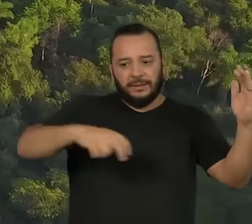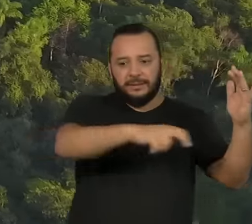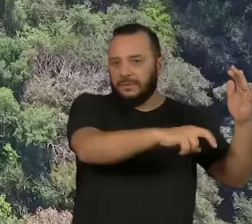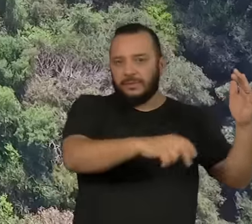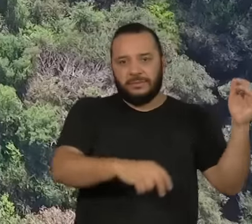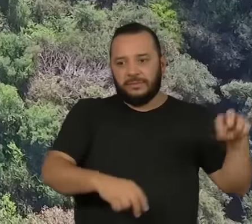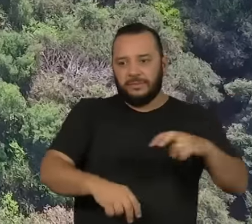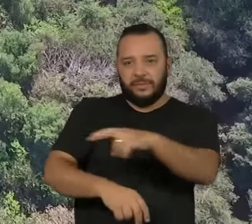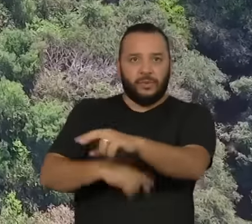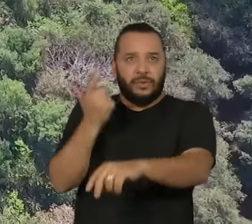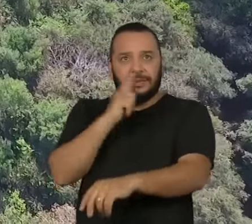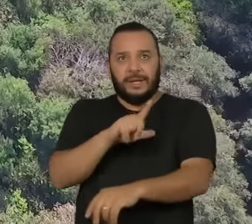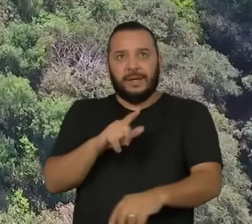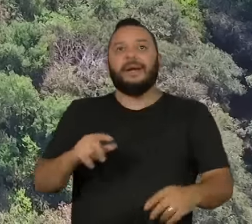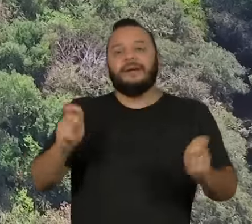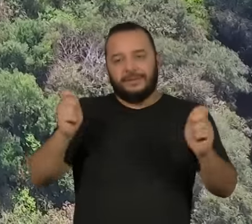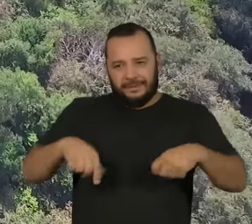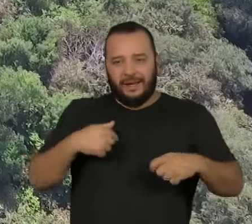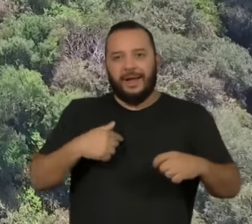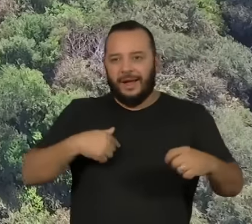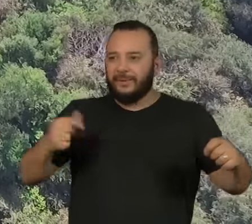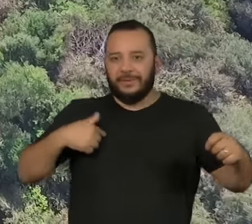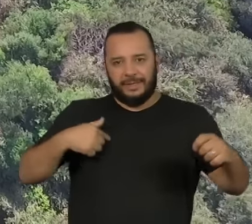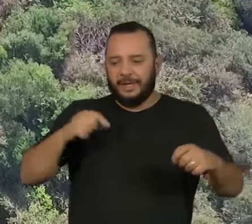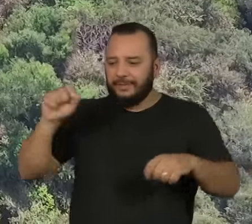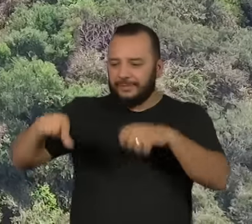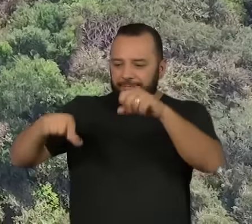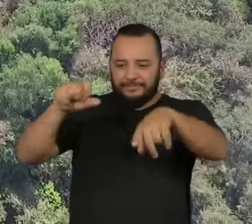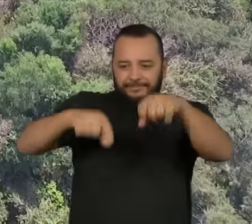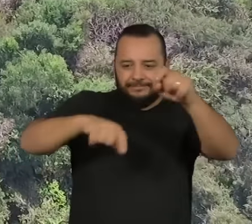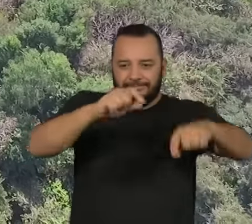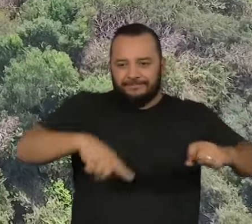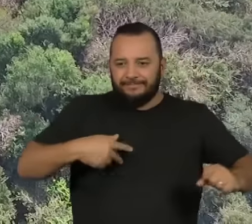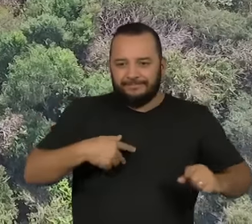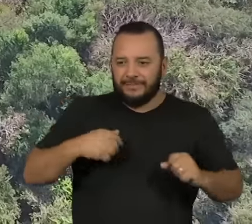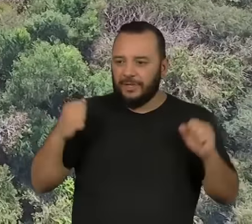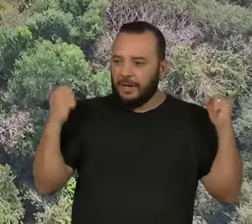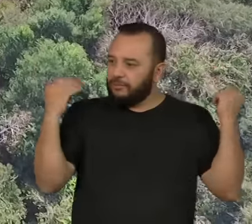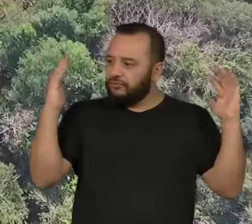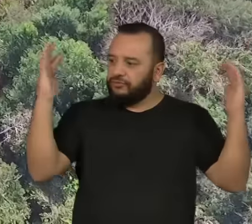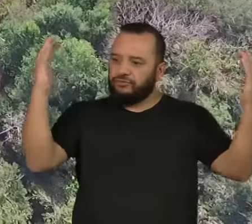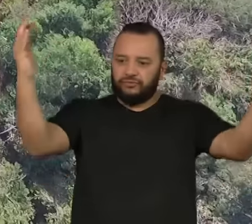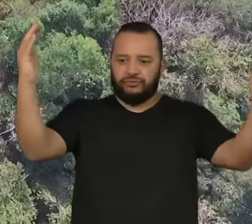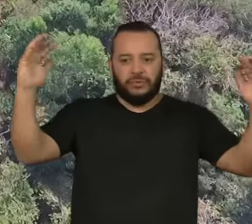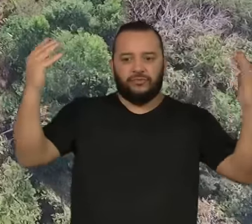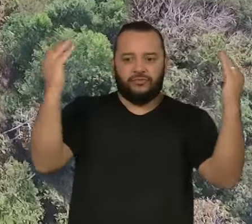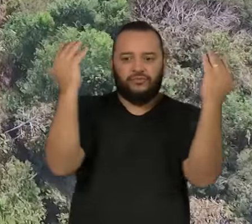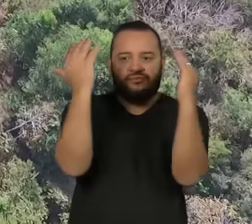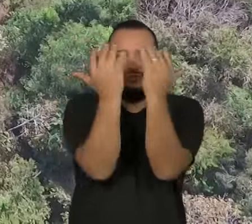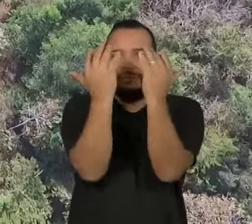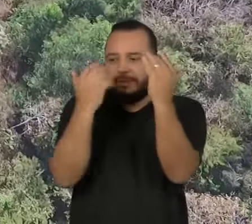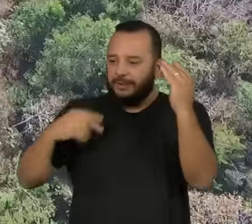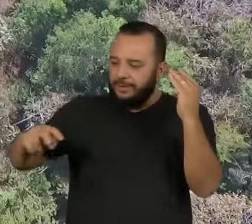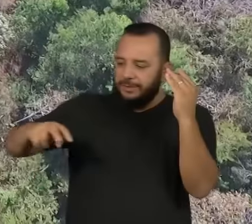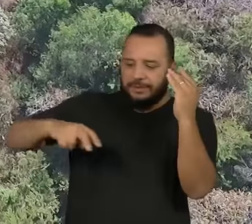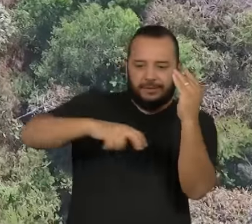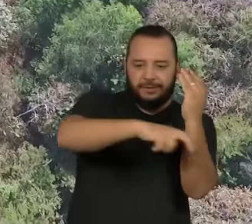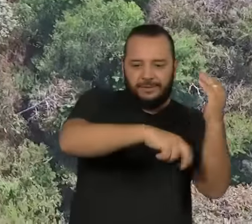restauração de corredores de biodiversidade, que a gente consegue garantir essa conectividade da paisagem. E a